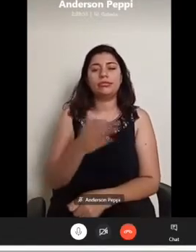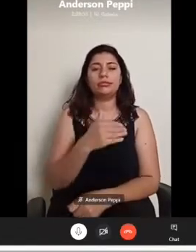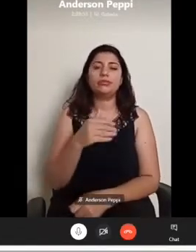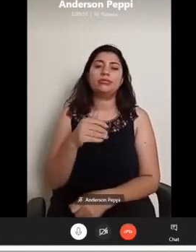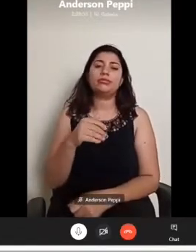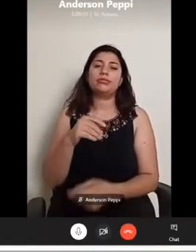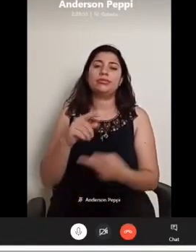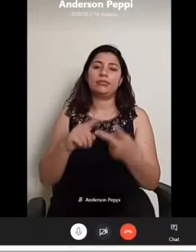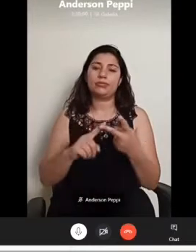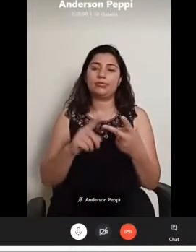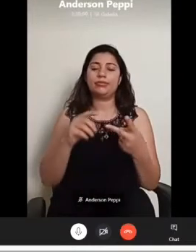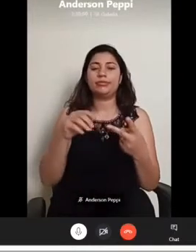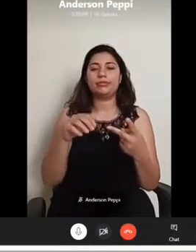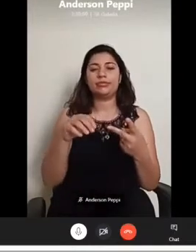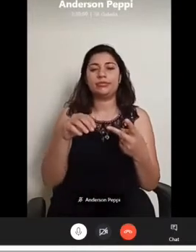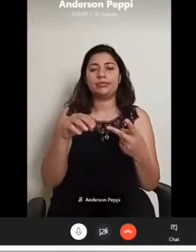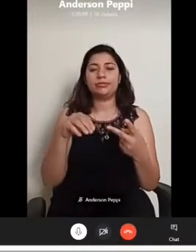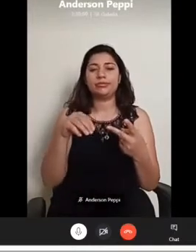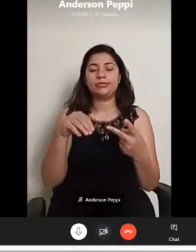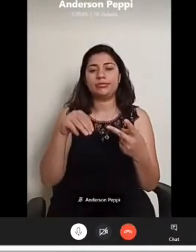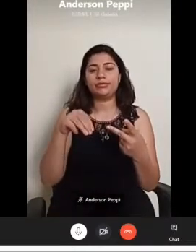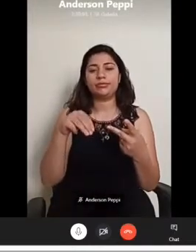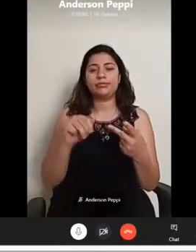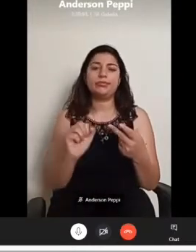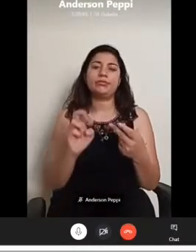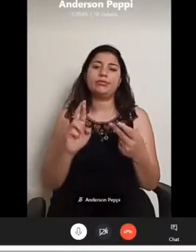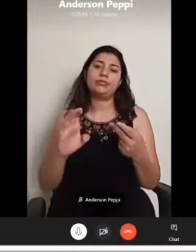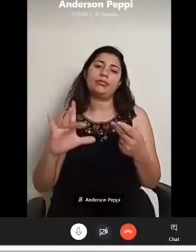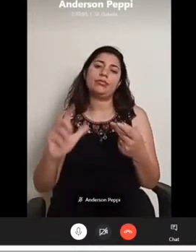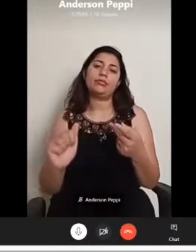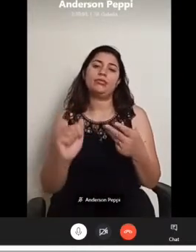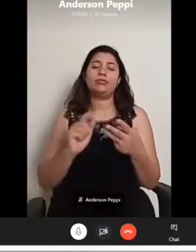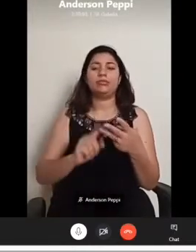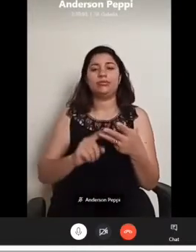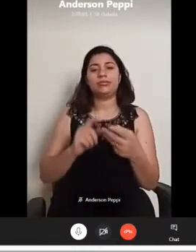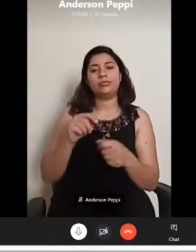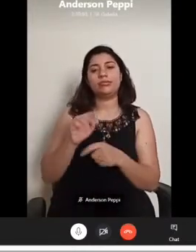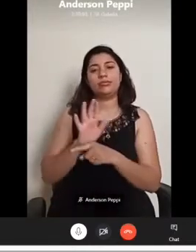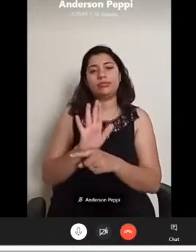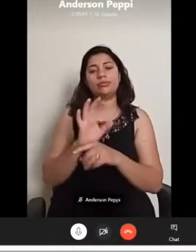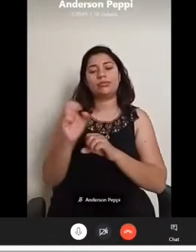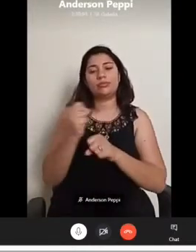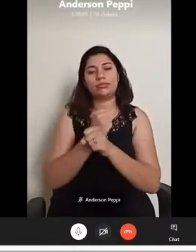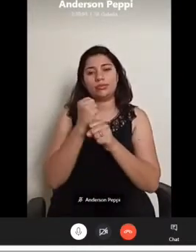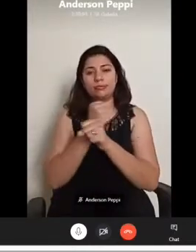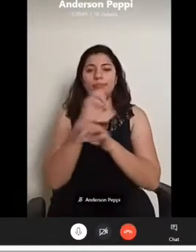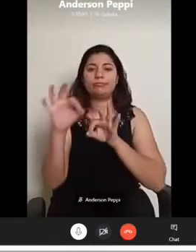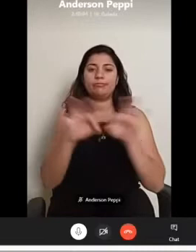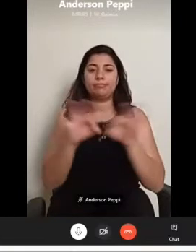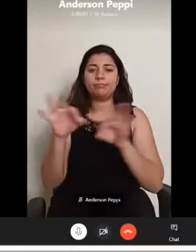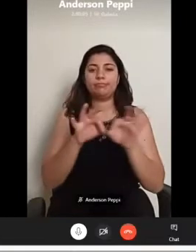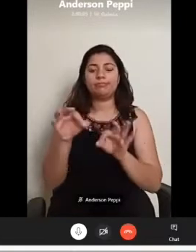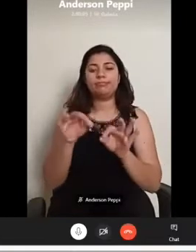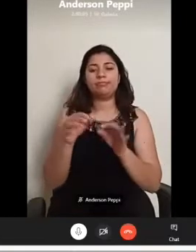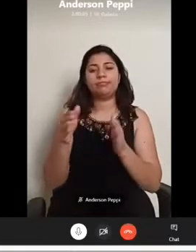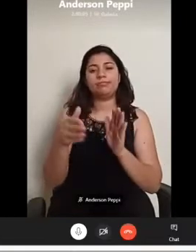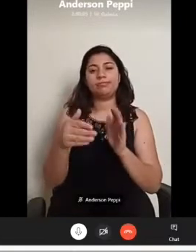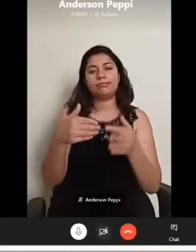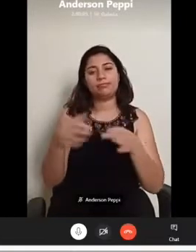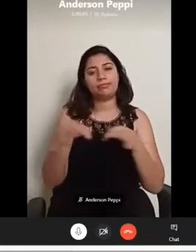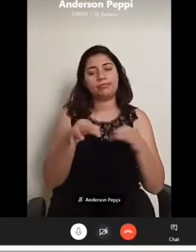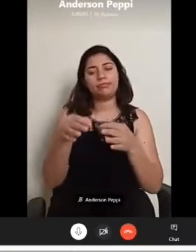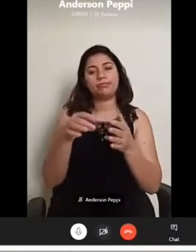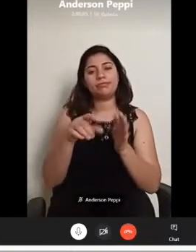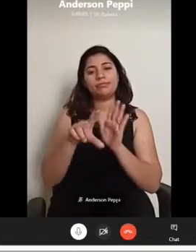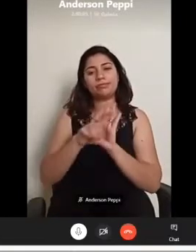Silvio dos Santos. Comissão de Obras, Serviços Públicos, Planejamento, Uso, Ocupação e Parcelamento do Solo e Atividades